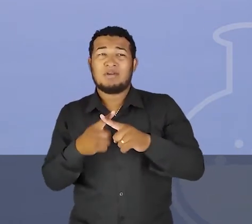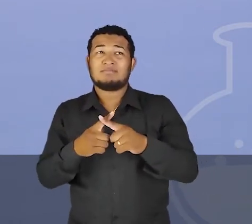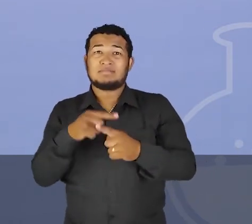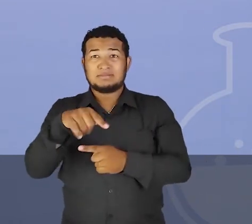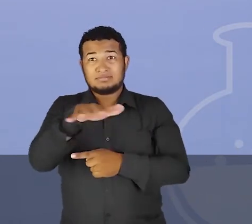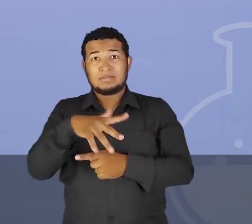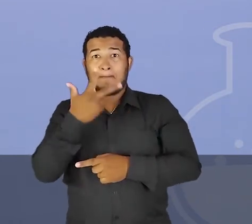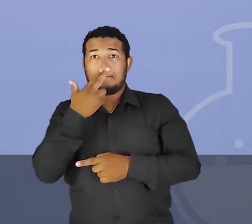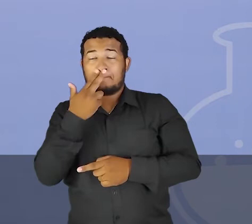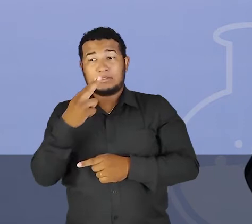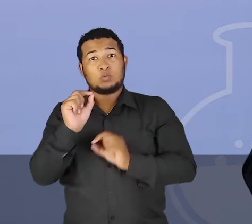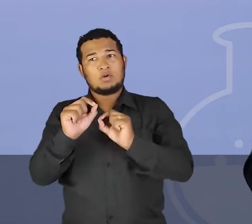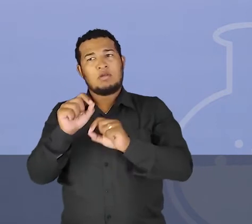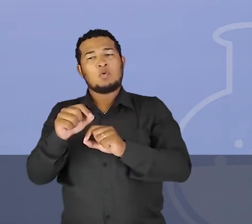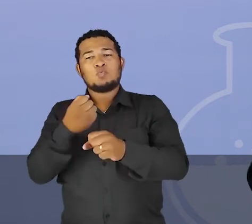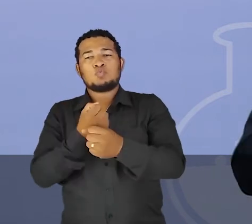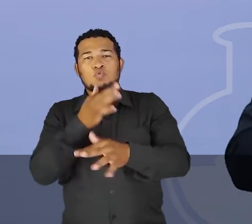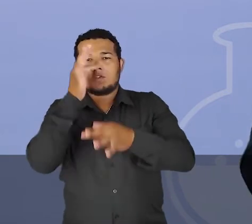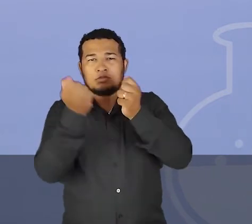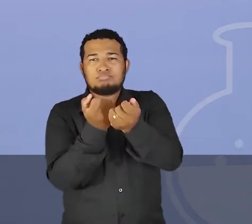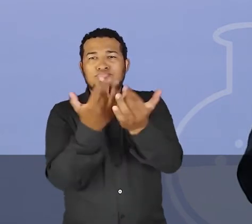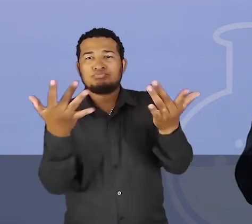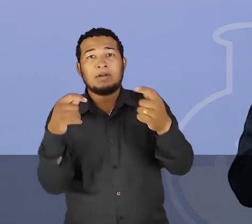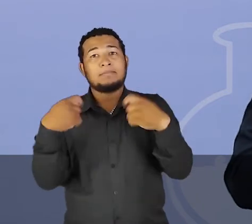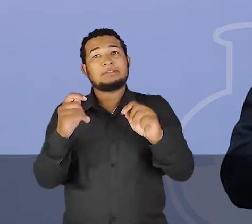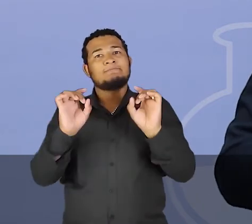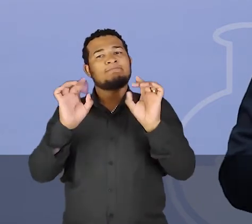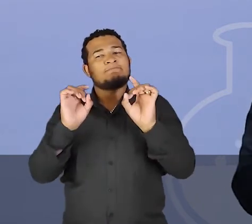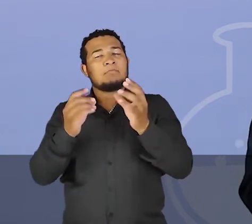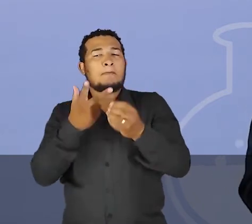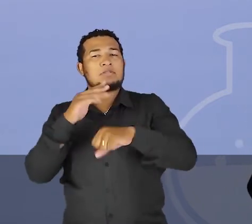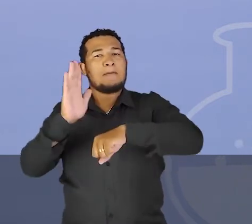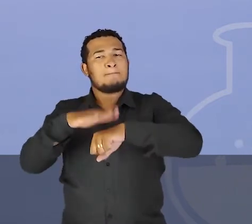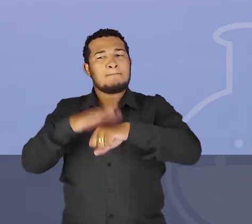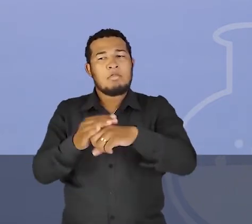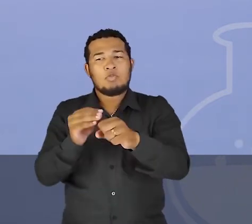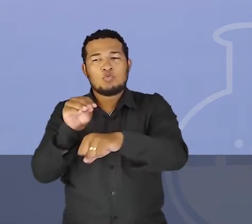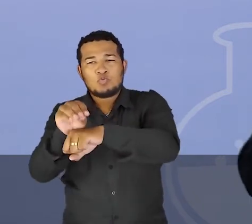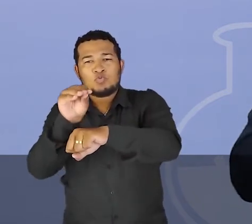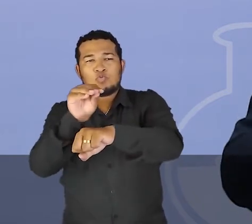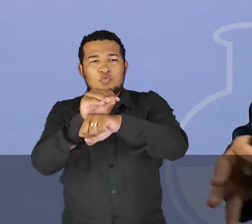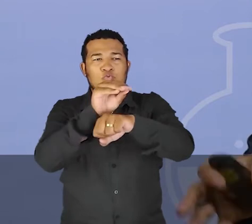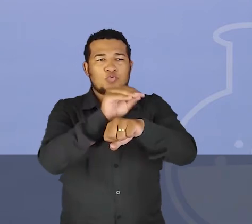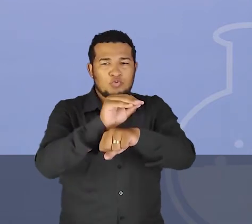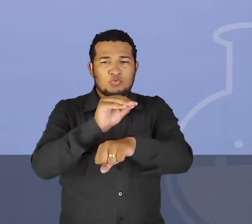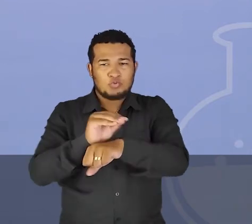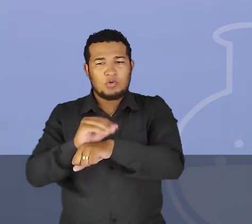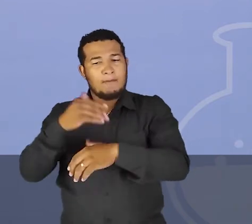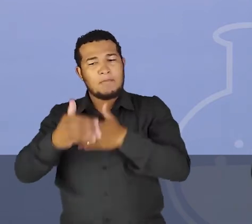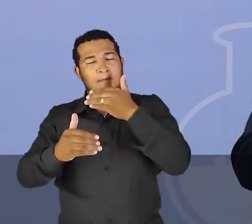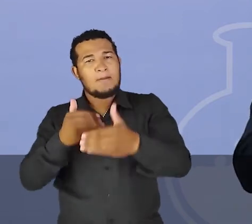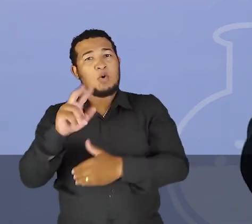nesse caso, um jardim, ele precisa ser trabalhado de forma mais manual, onde todos os espaços vão